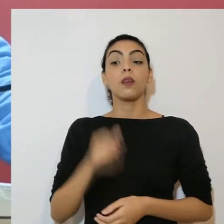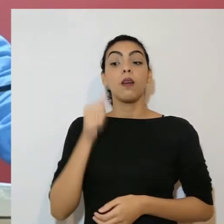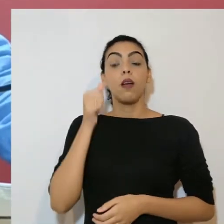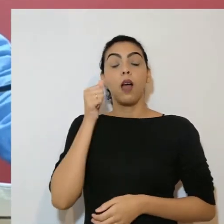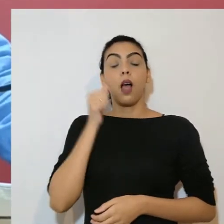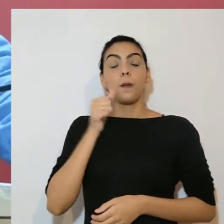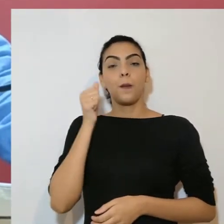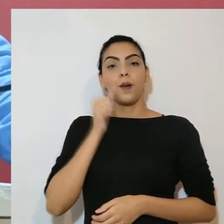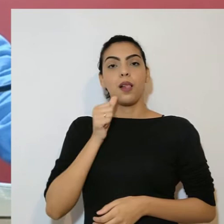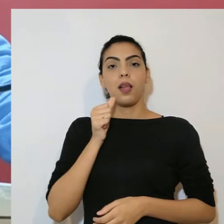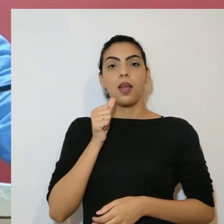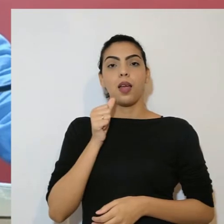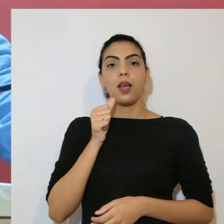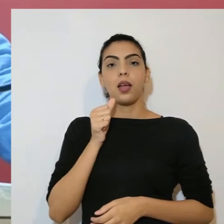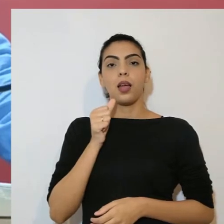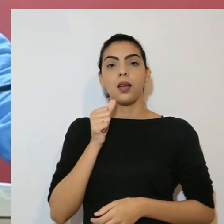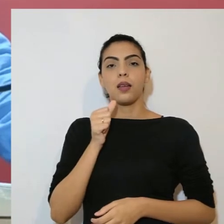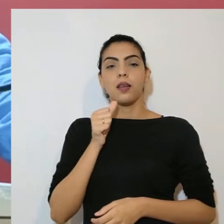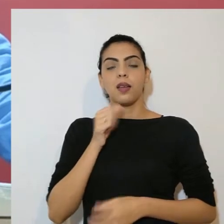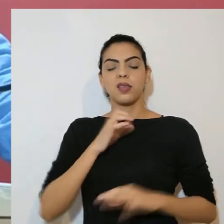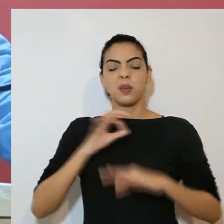consequências. Uma mulher